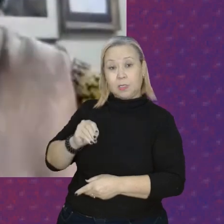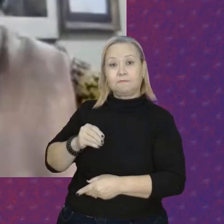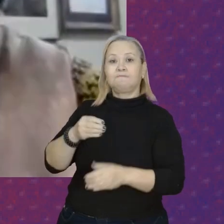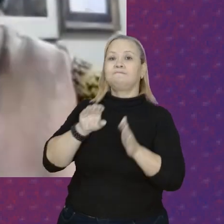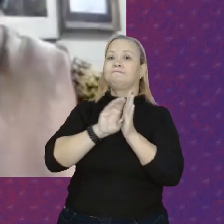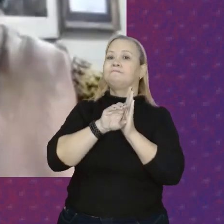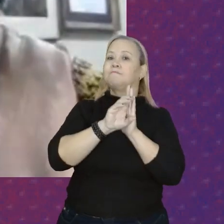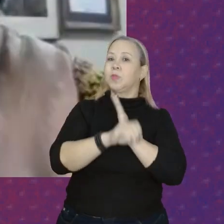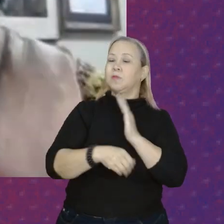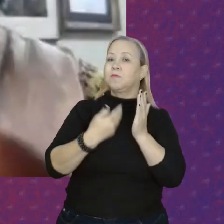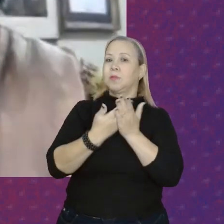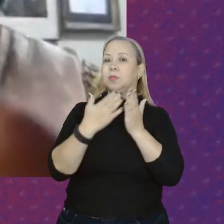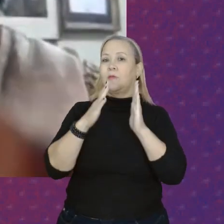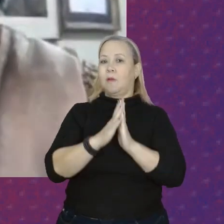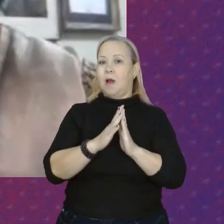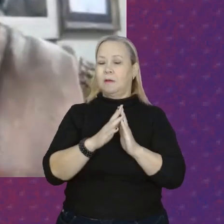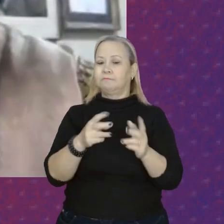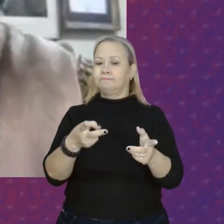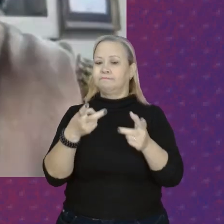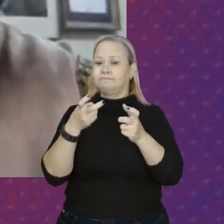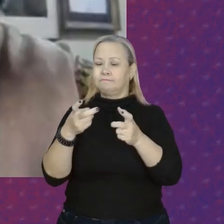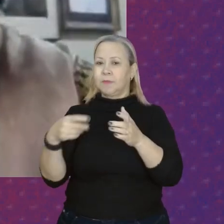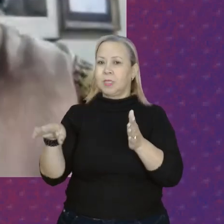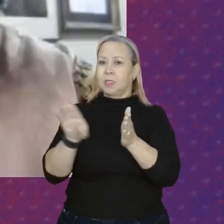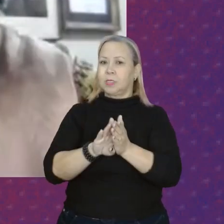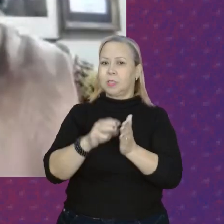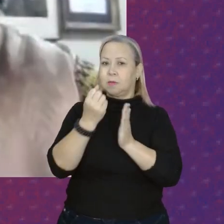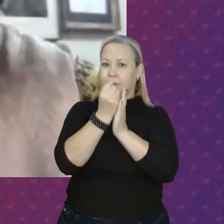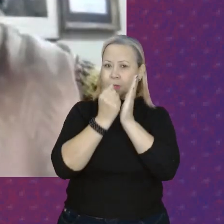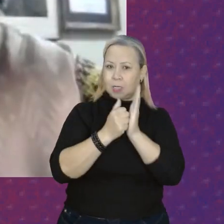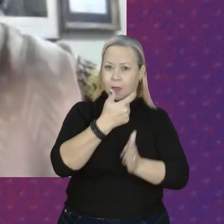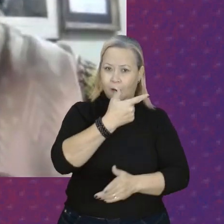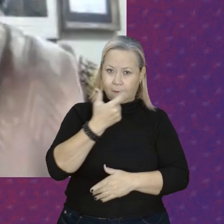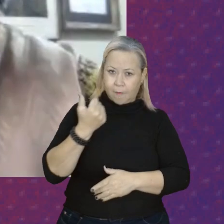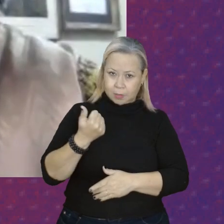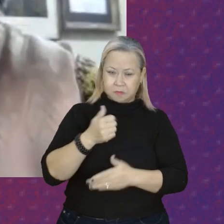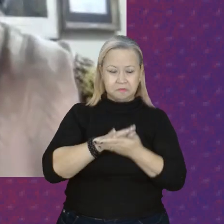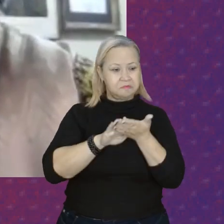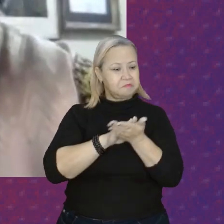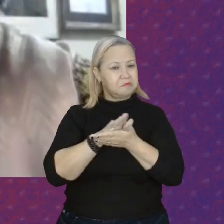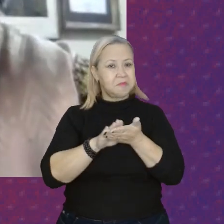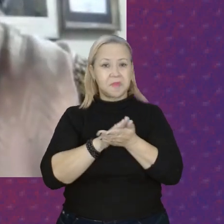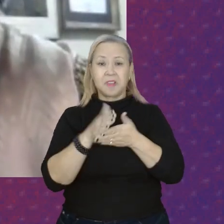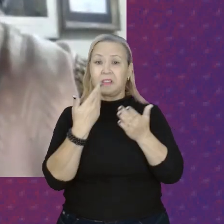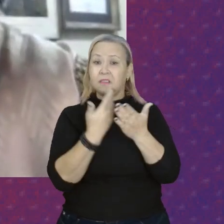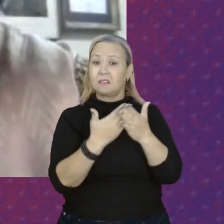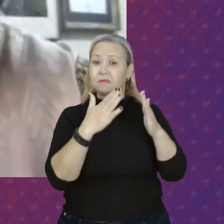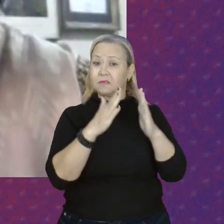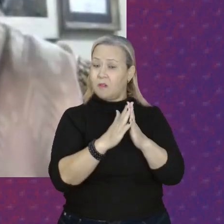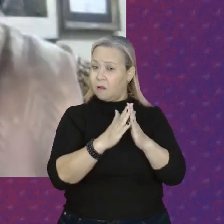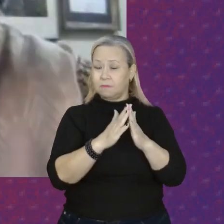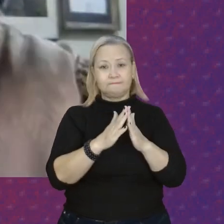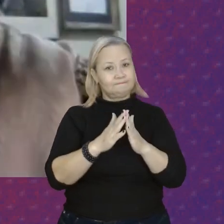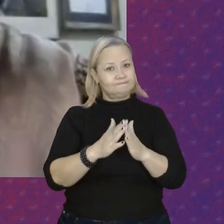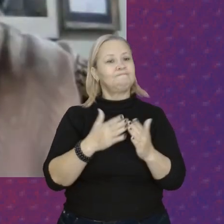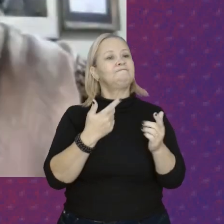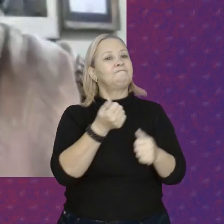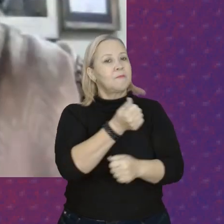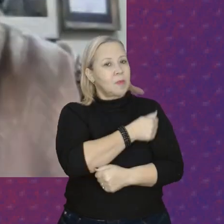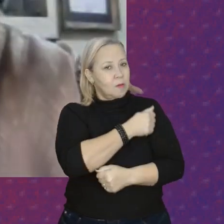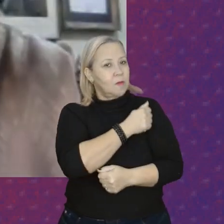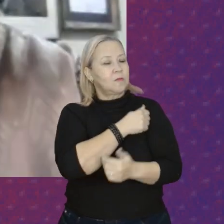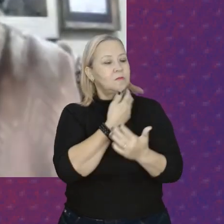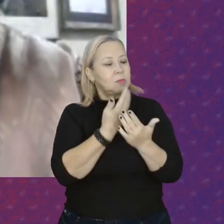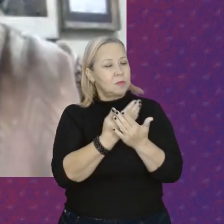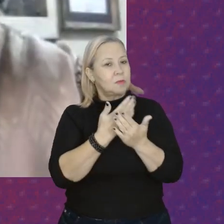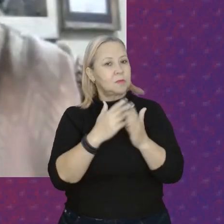escolares. Veja, nós chegamos no século XXI sem que nas escolas, os estudantes das